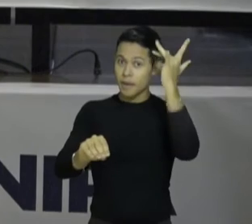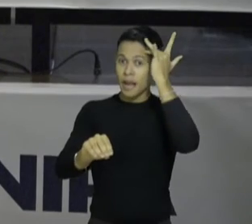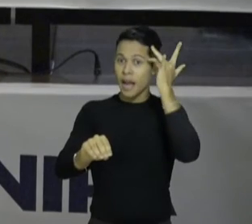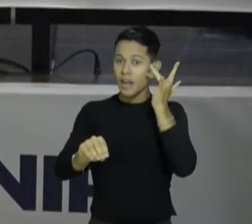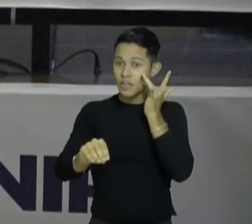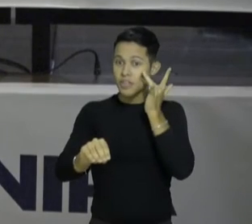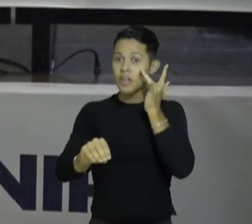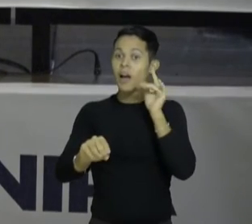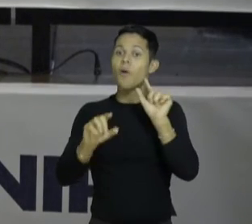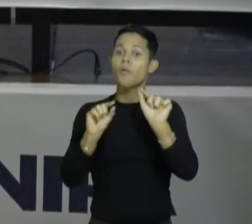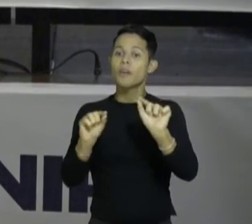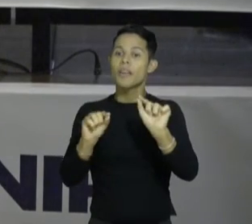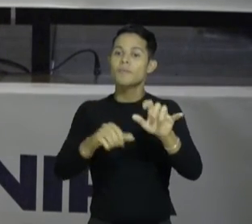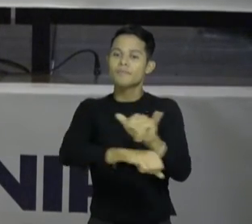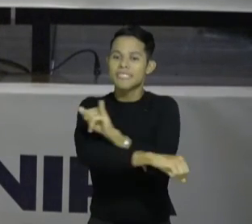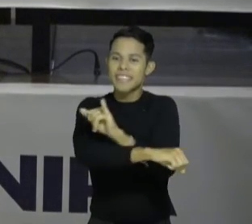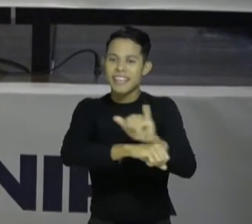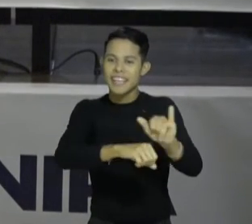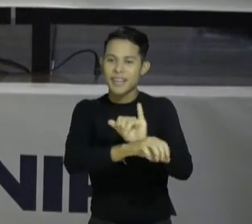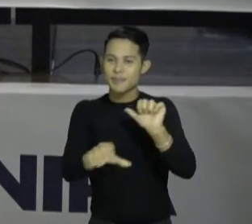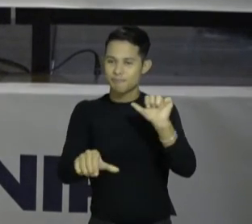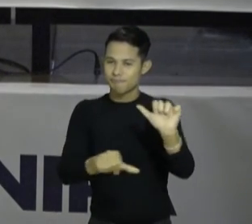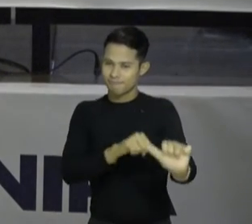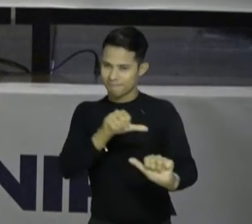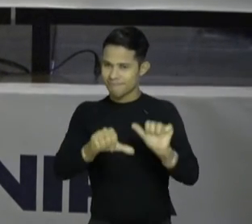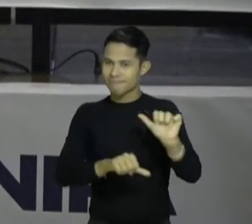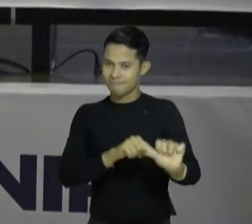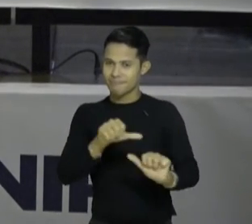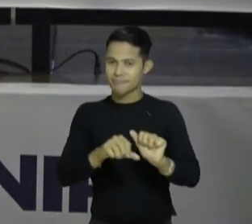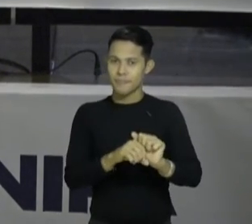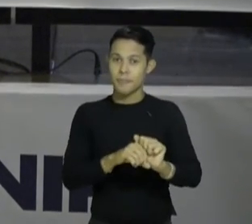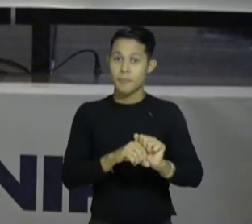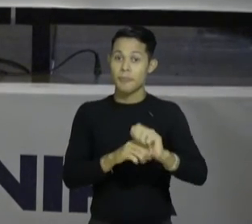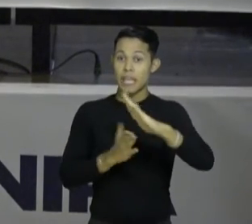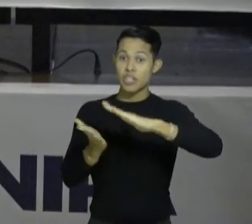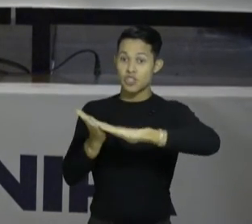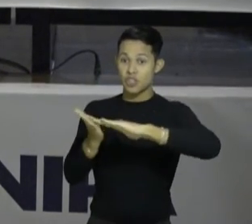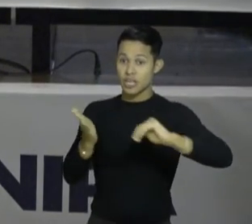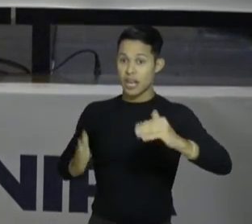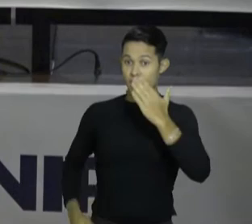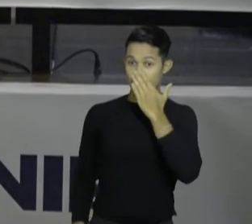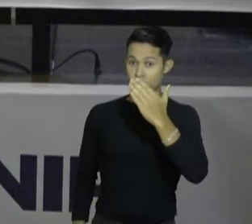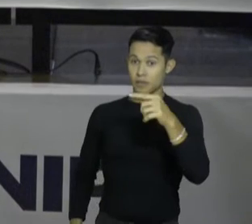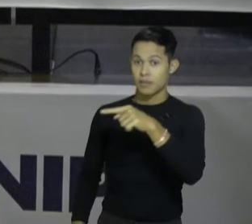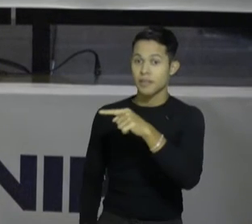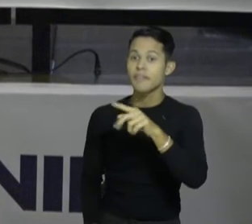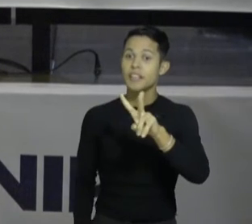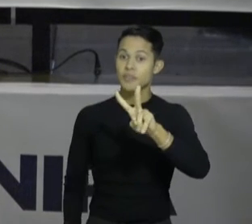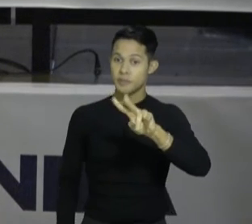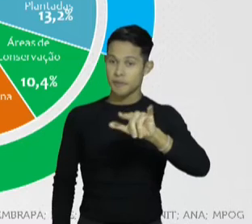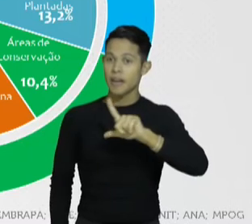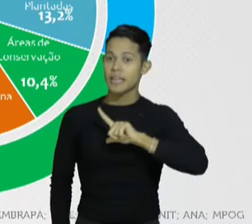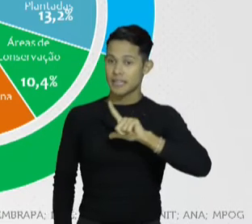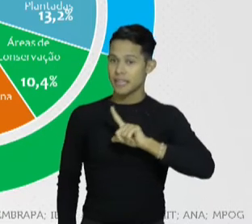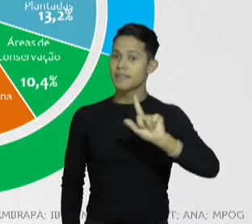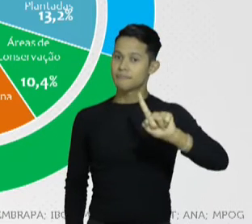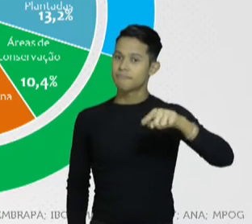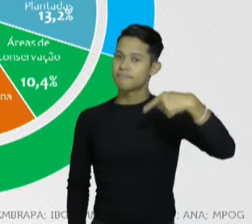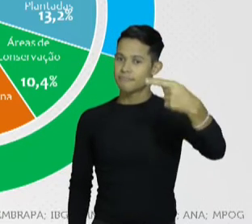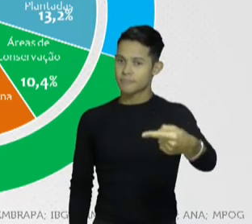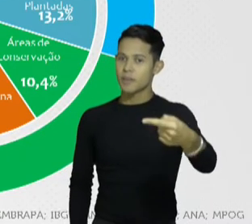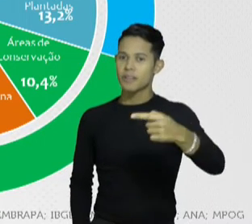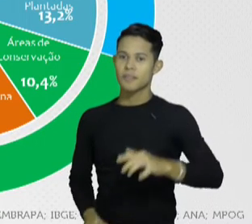válvula de escape e quando tirarmos essa da frente vai aparecer a próxima